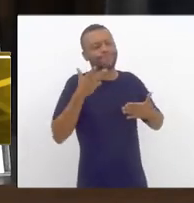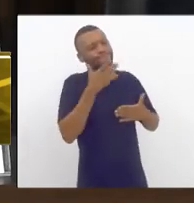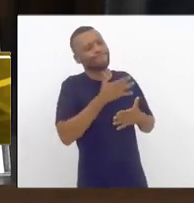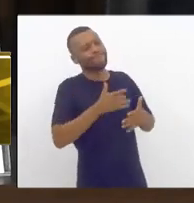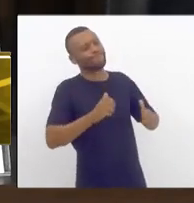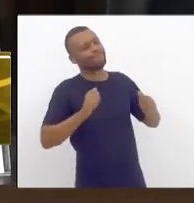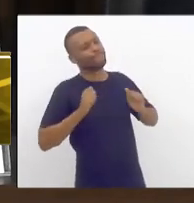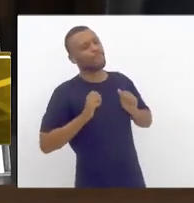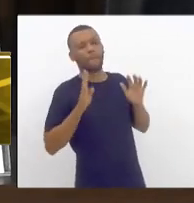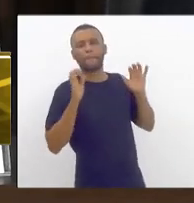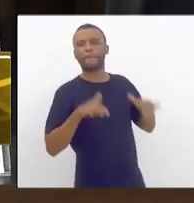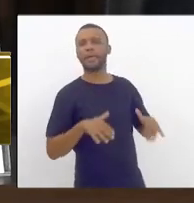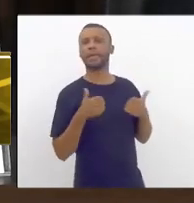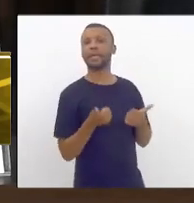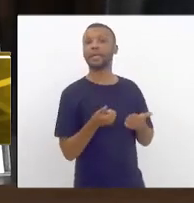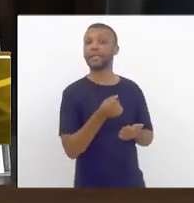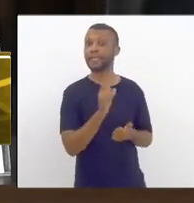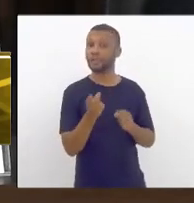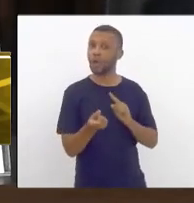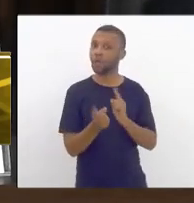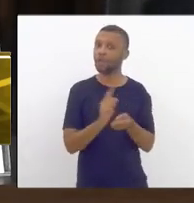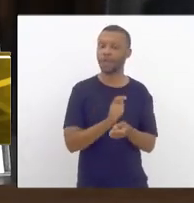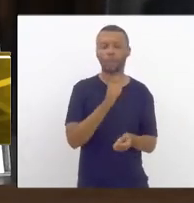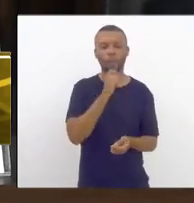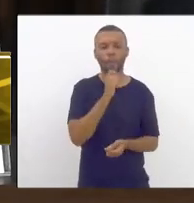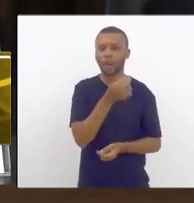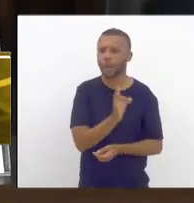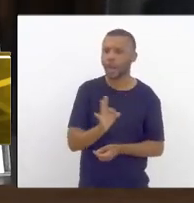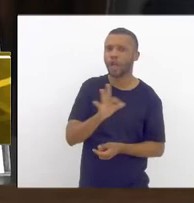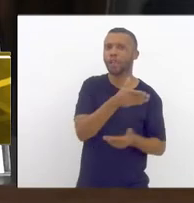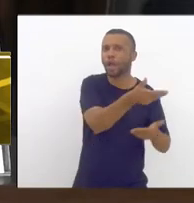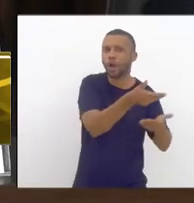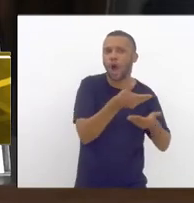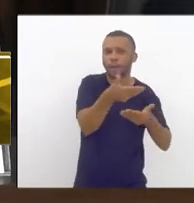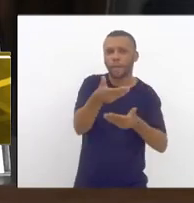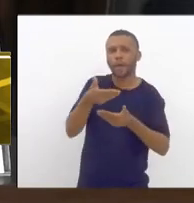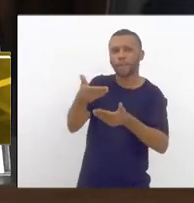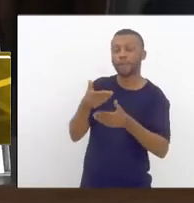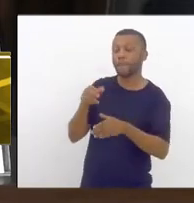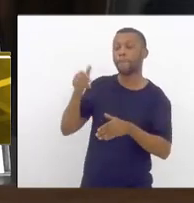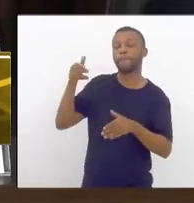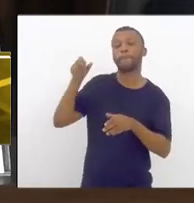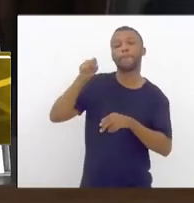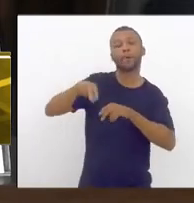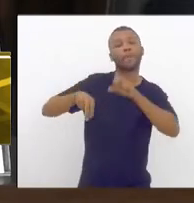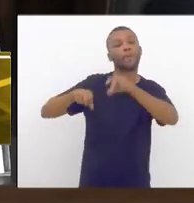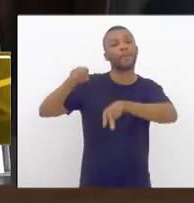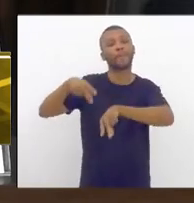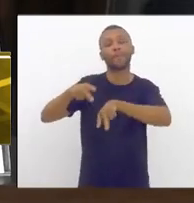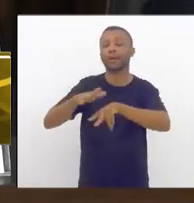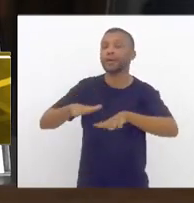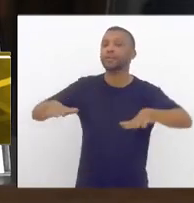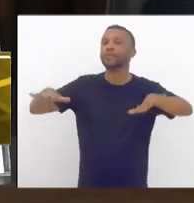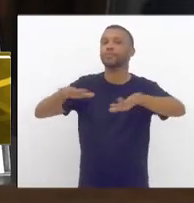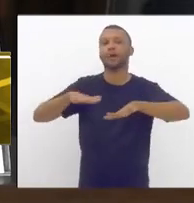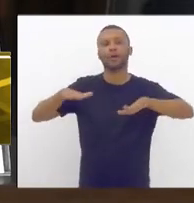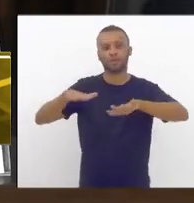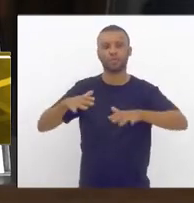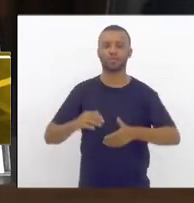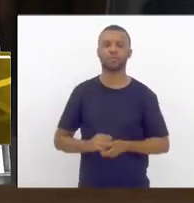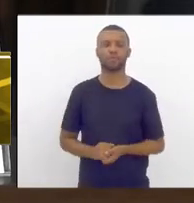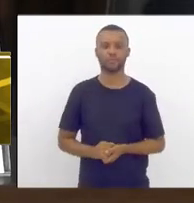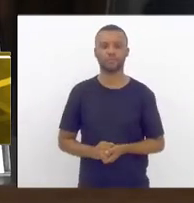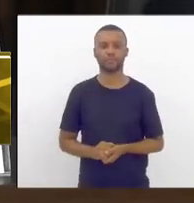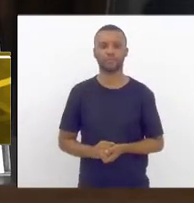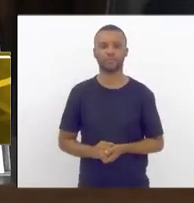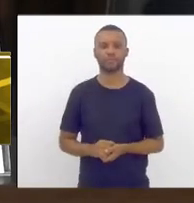porque senão afinal de contas ele não seria convidado e não ocuparia todos esses espaços que ele ocupa hoje então é